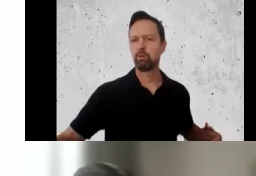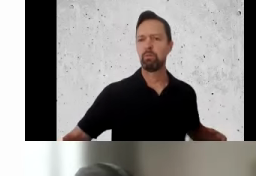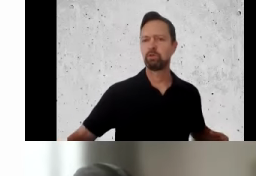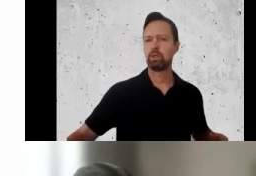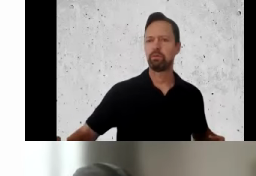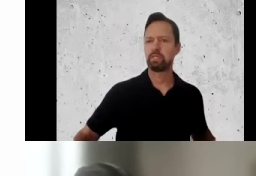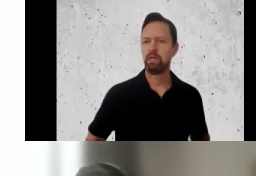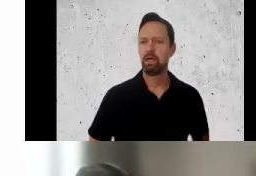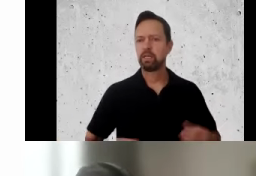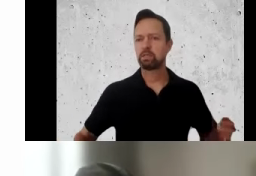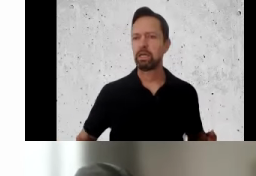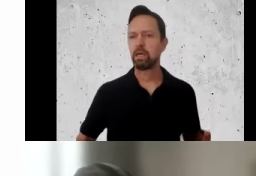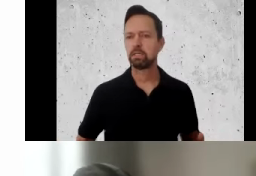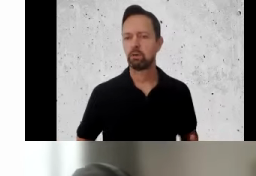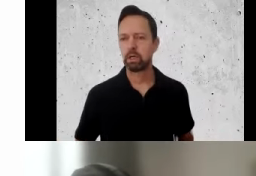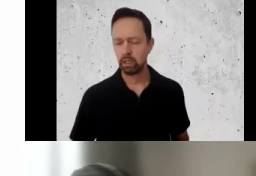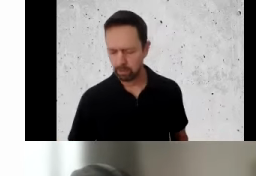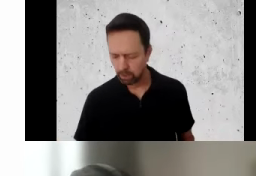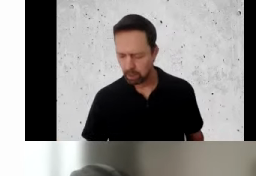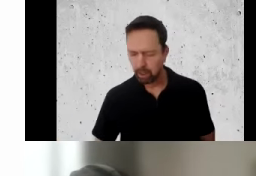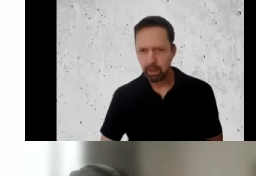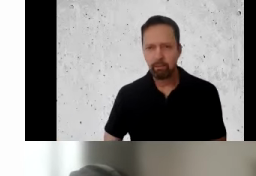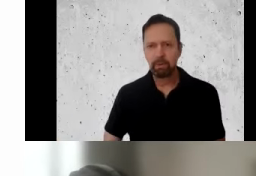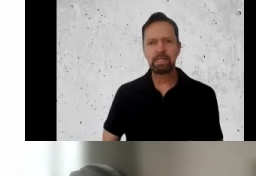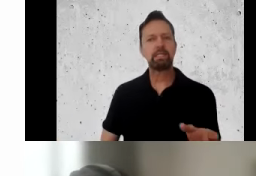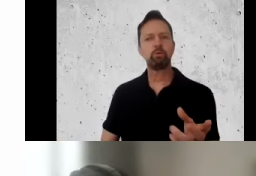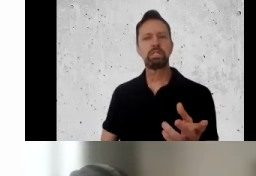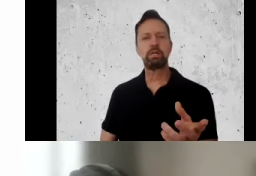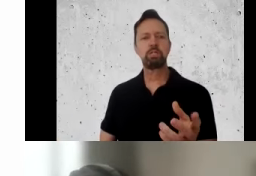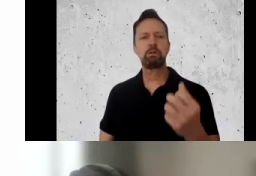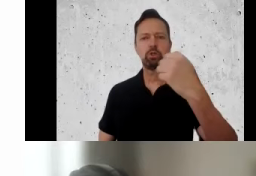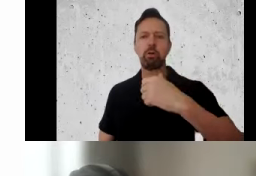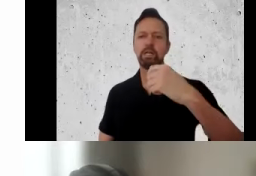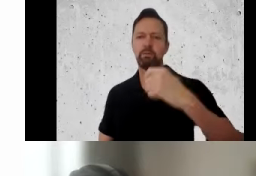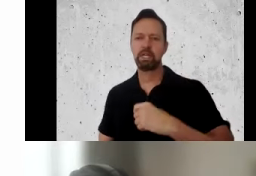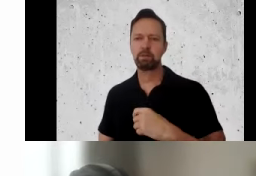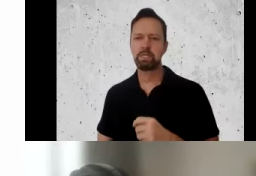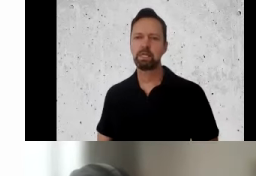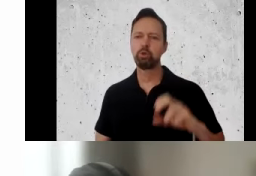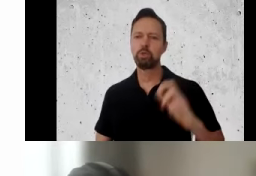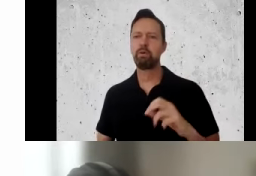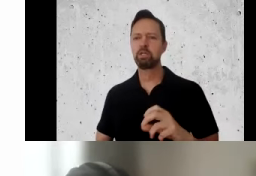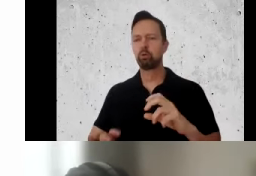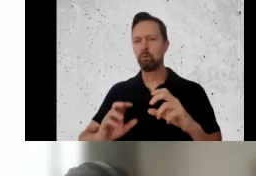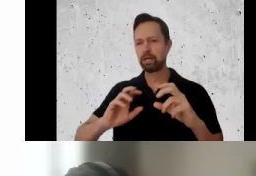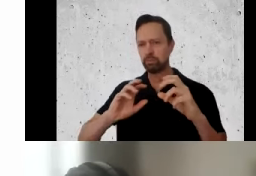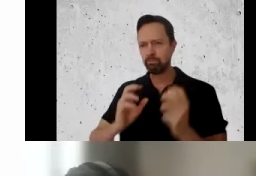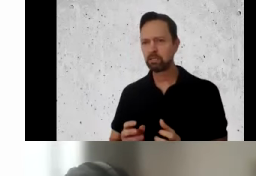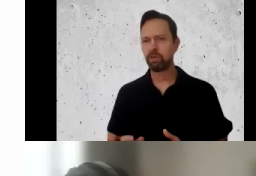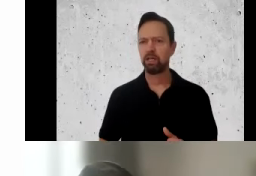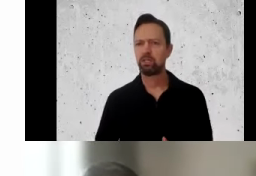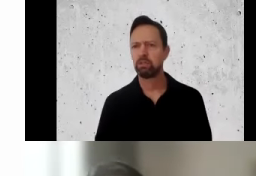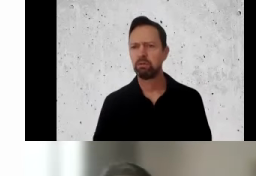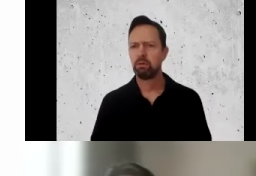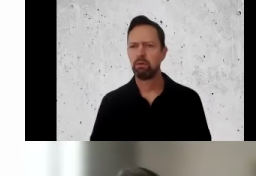vão plantar muito mais do que você, têm experiência com aquilo ali. Mas se o seu extrato de tomate é especial, justamente que é um tomate